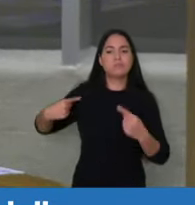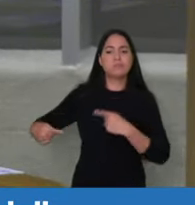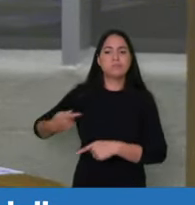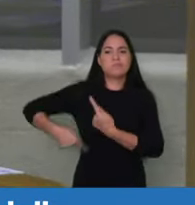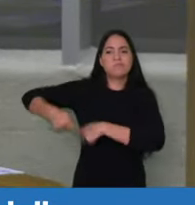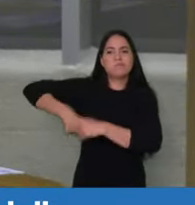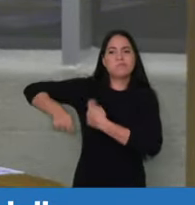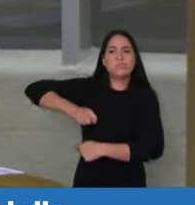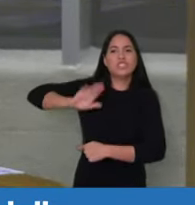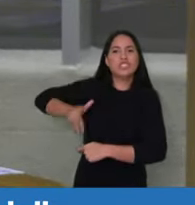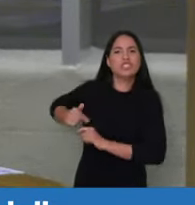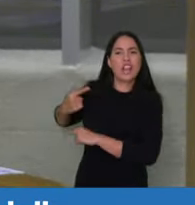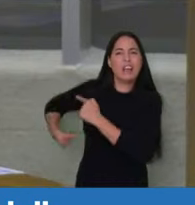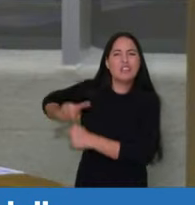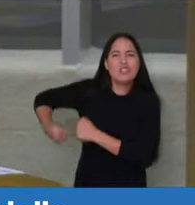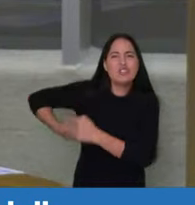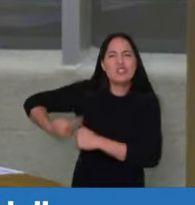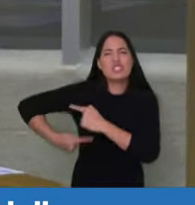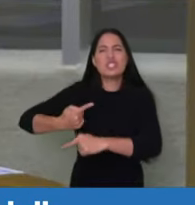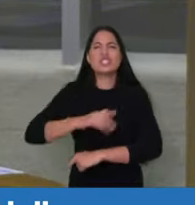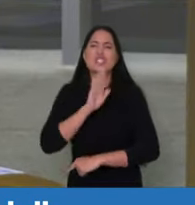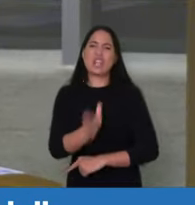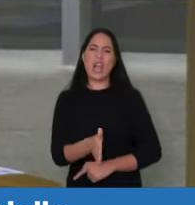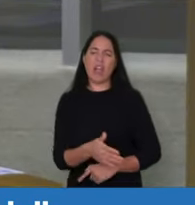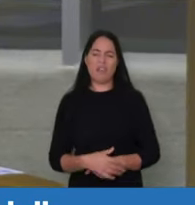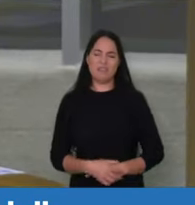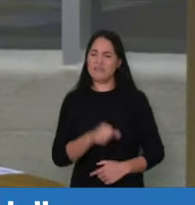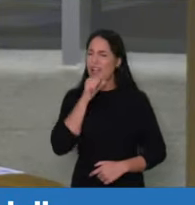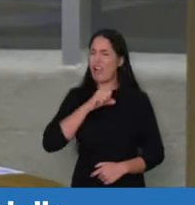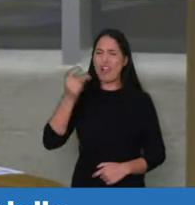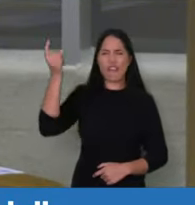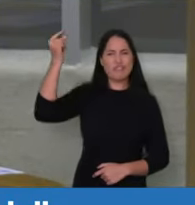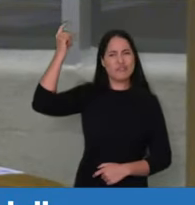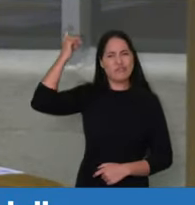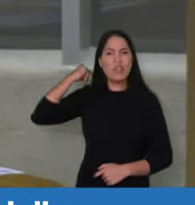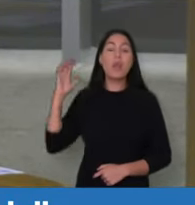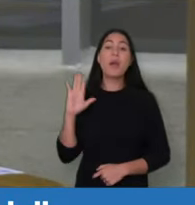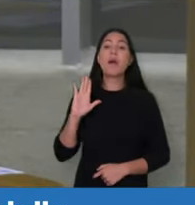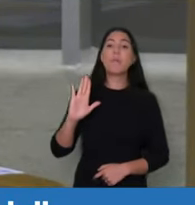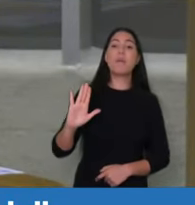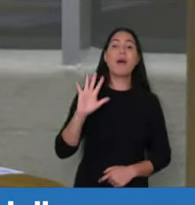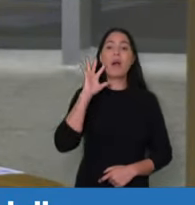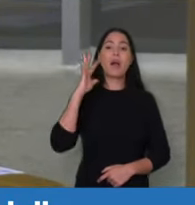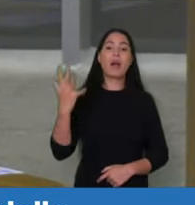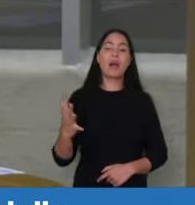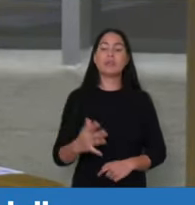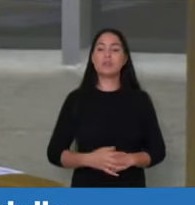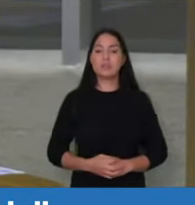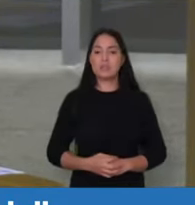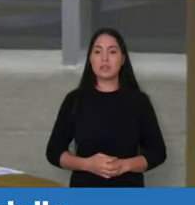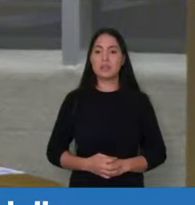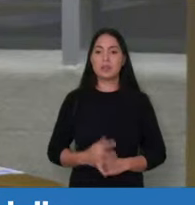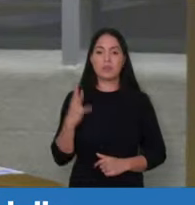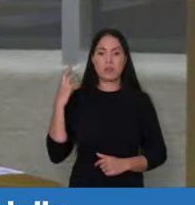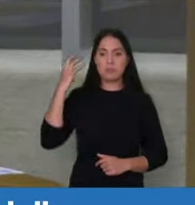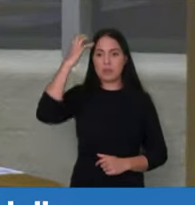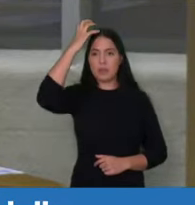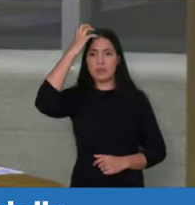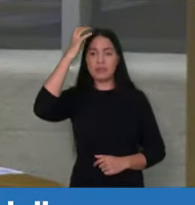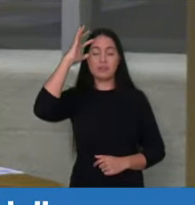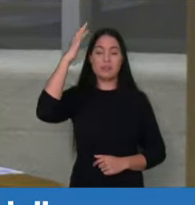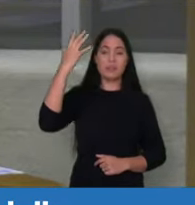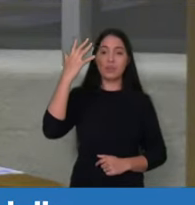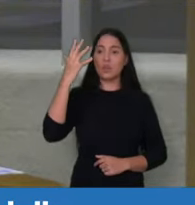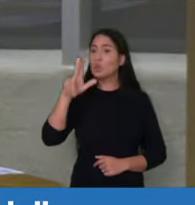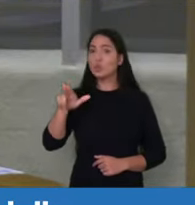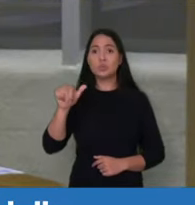gerações. E que o caso de Marielle é extremamente emblemático porque raríssimas, ou eu diria quase